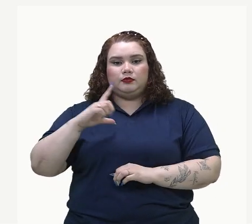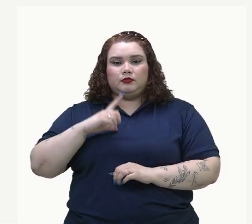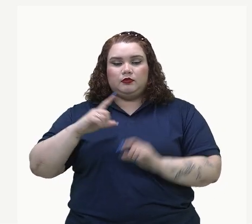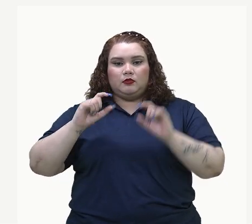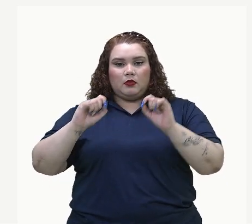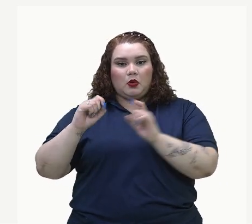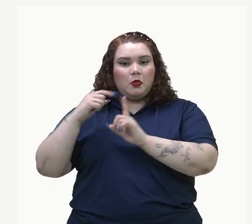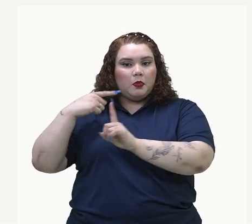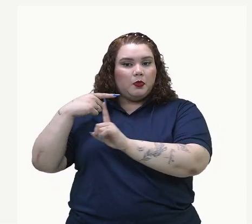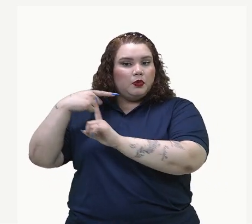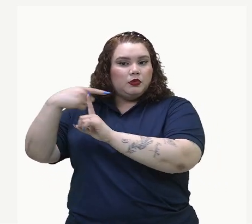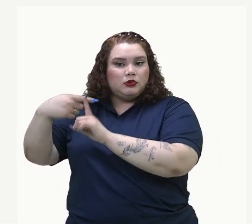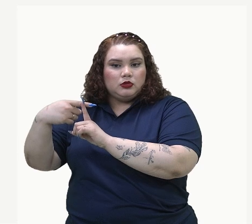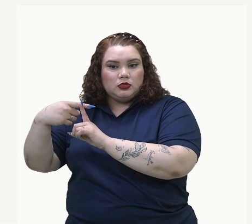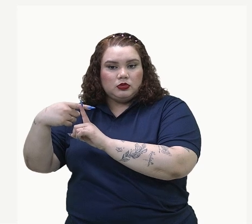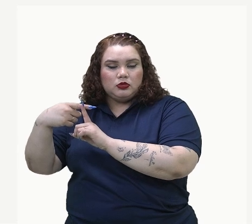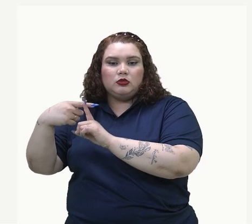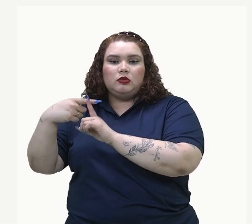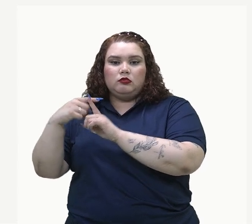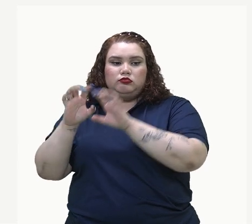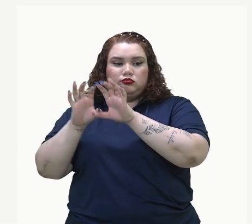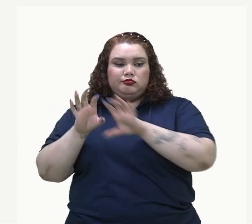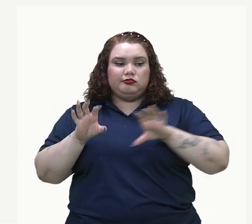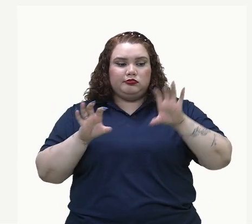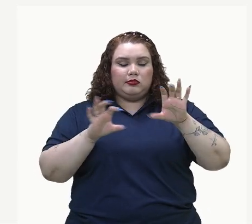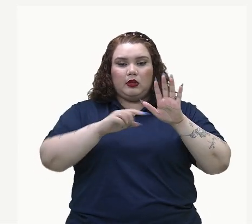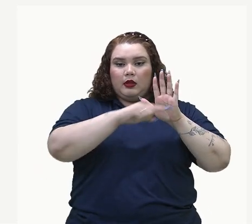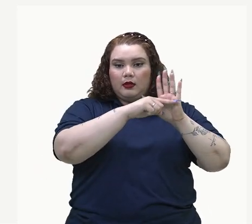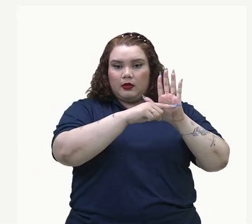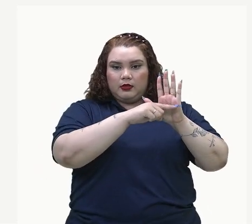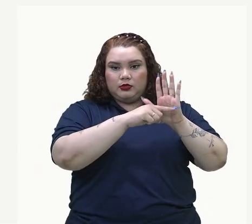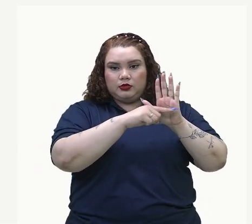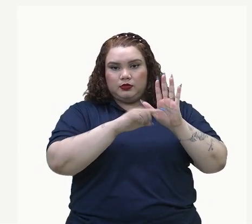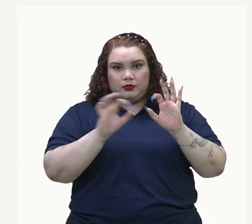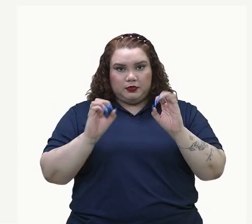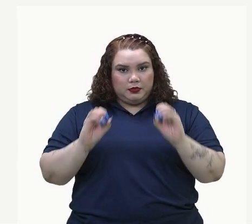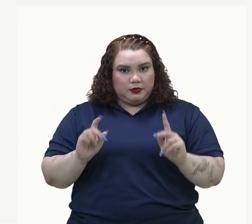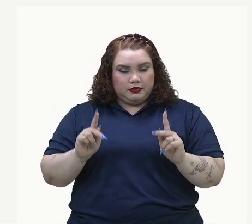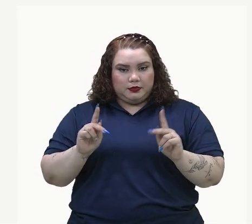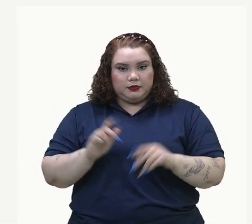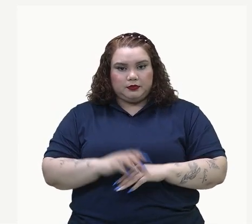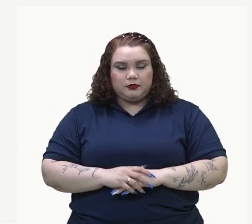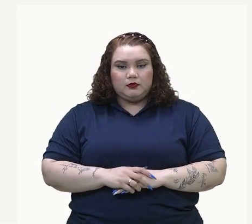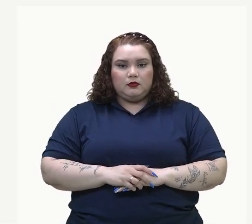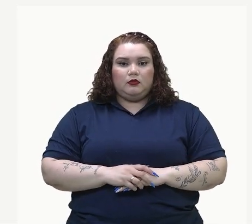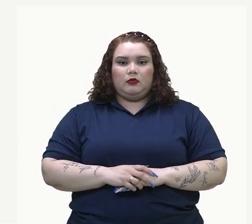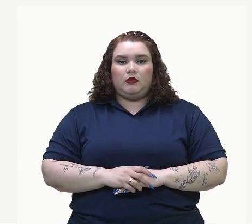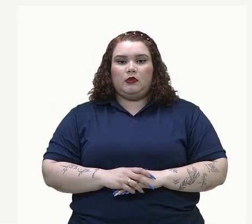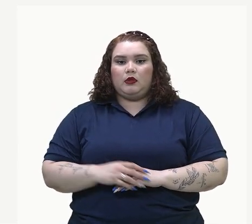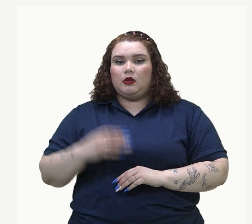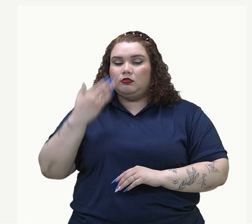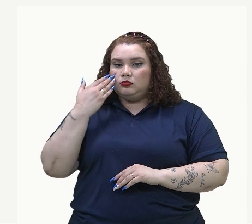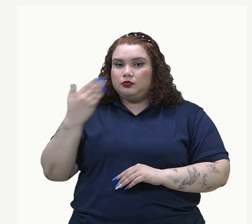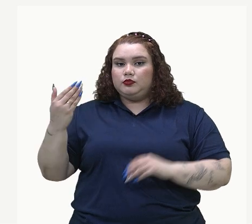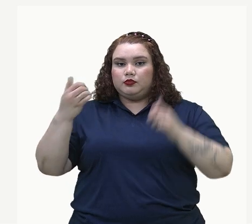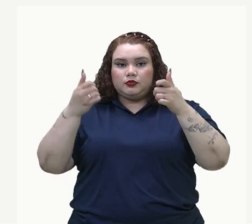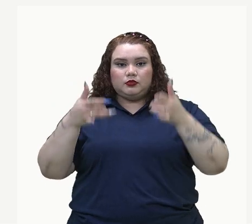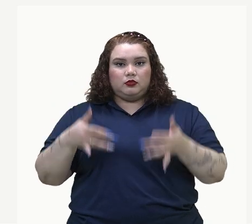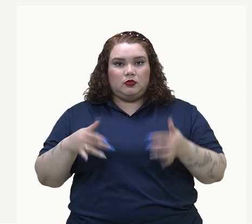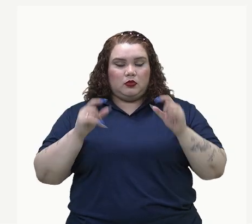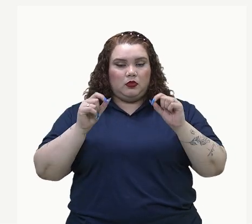polaridade positiva e a outra negativa. Aí você tem que a única coisa